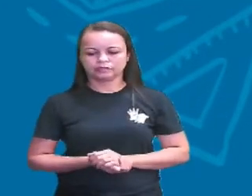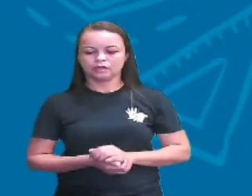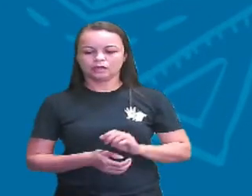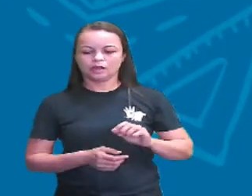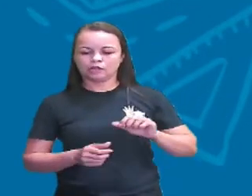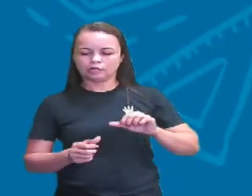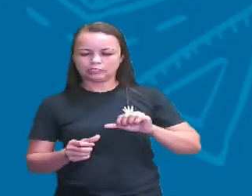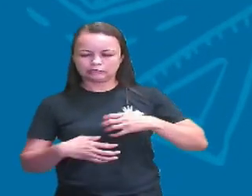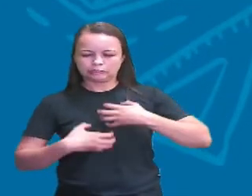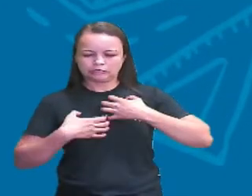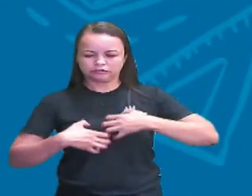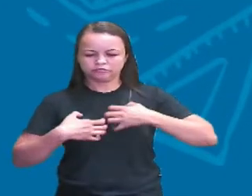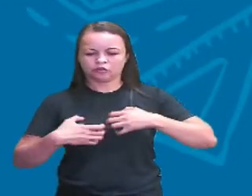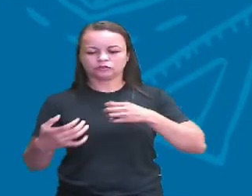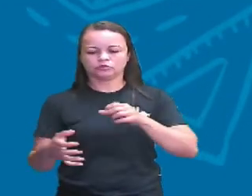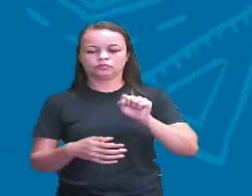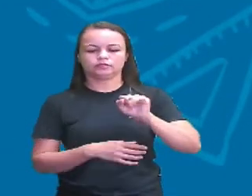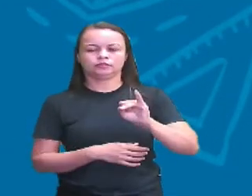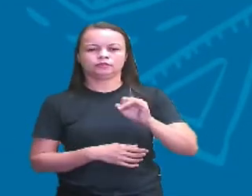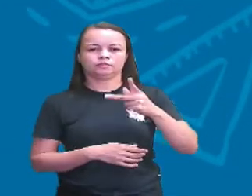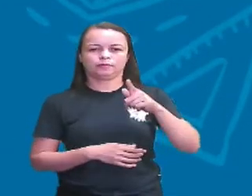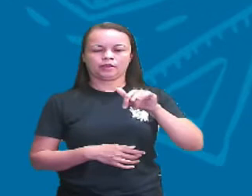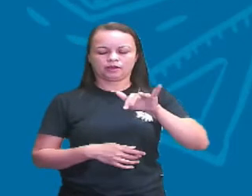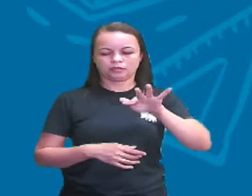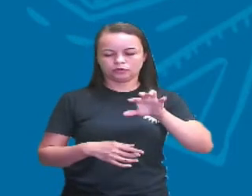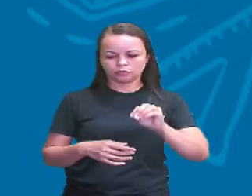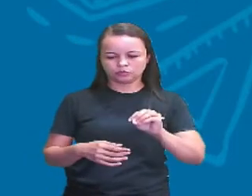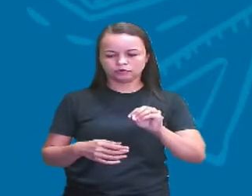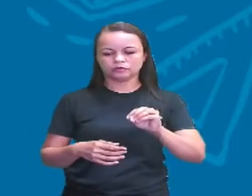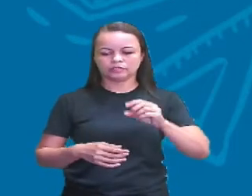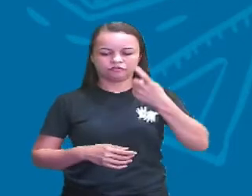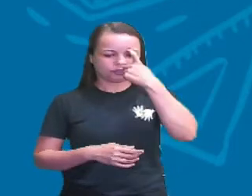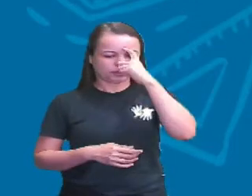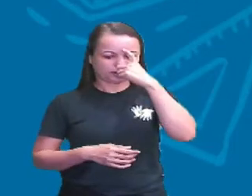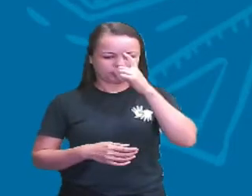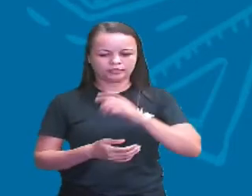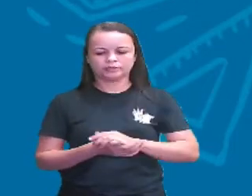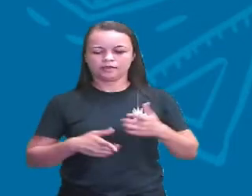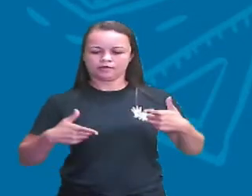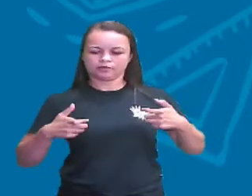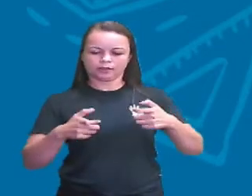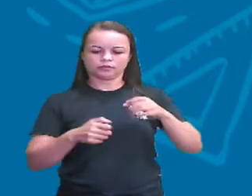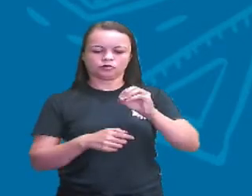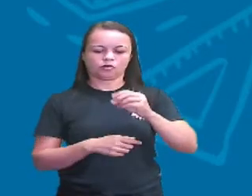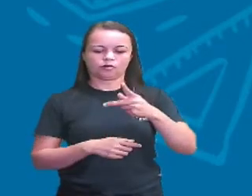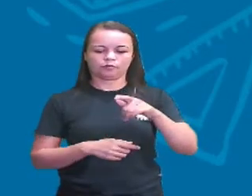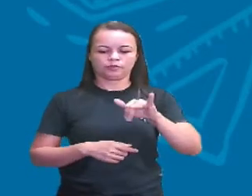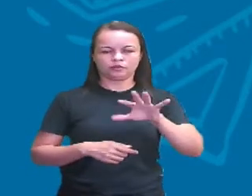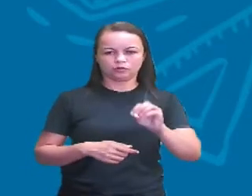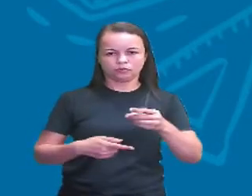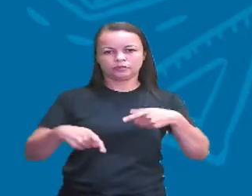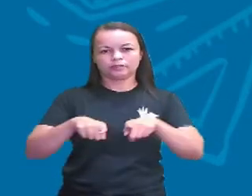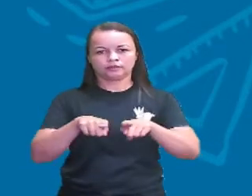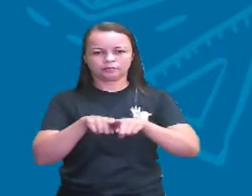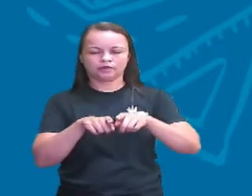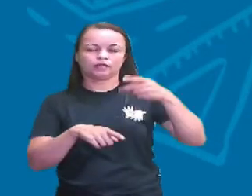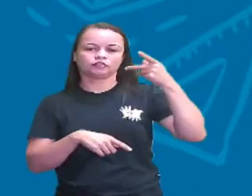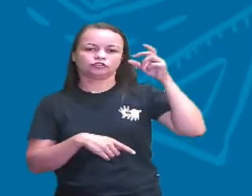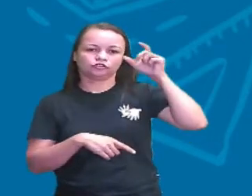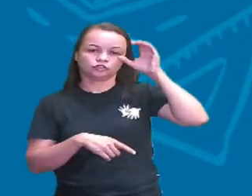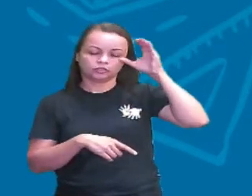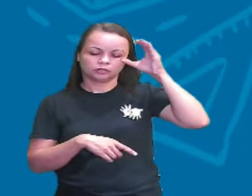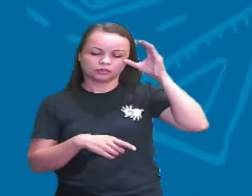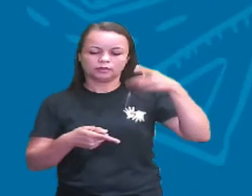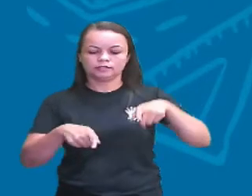Índia, Guerra do Ópio, que aconteceu na China, e Guerra dos Bóxeres, que também aconteceu na China.